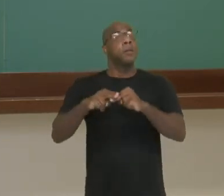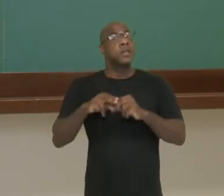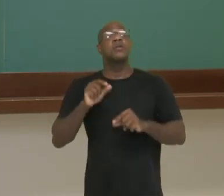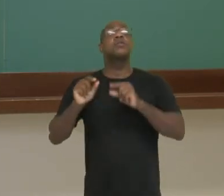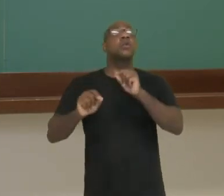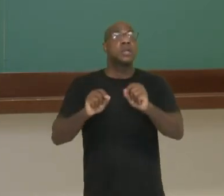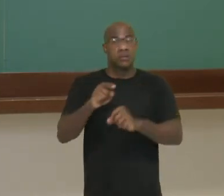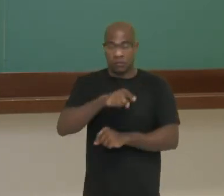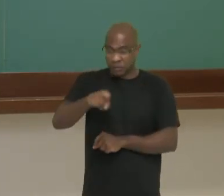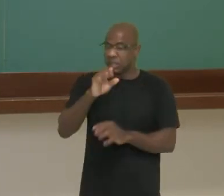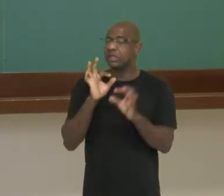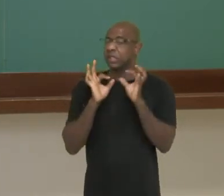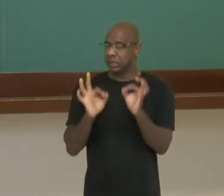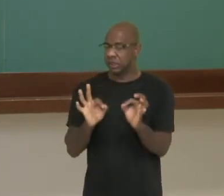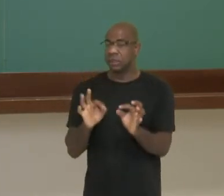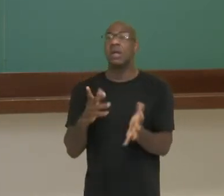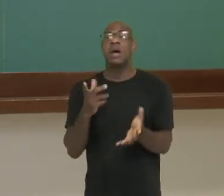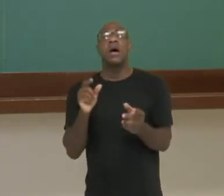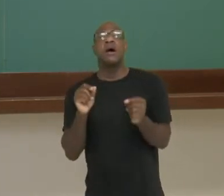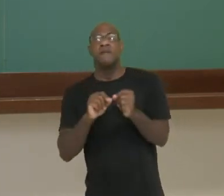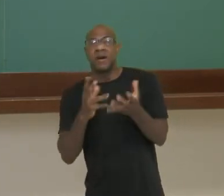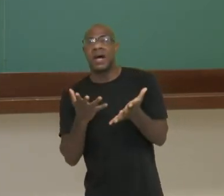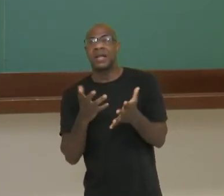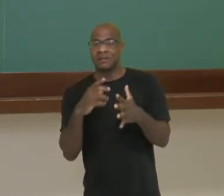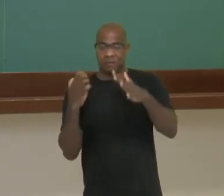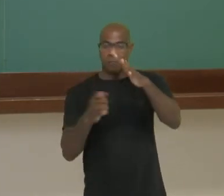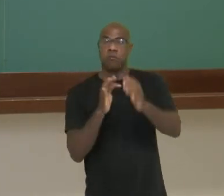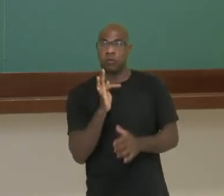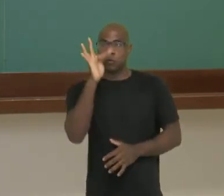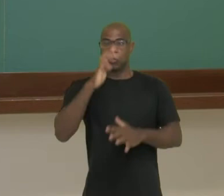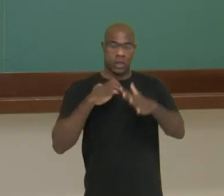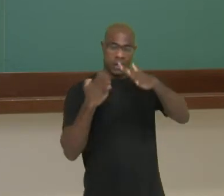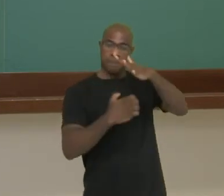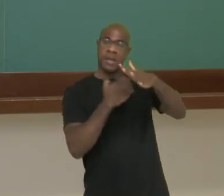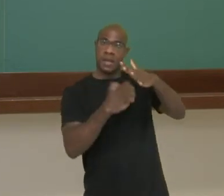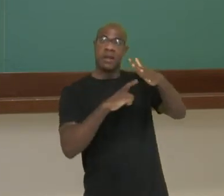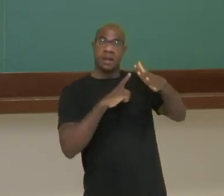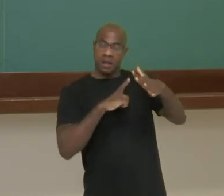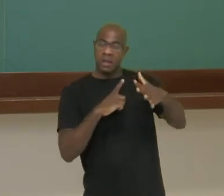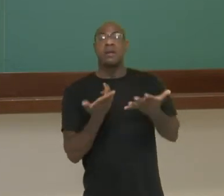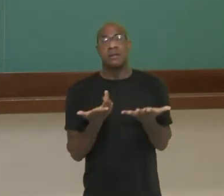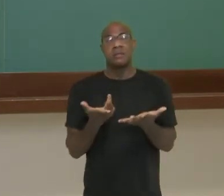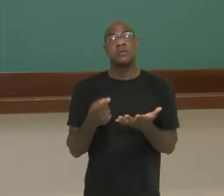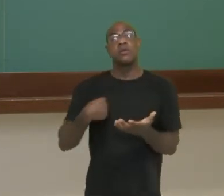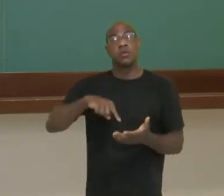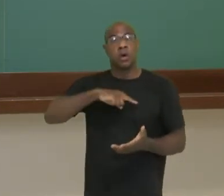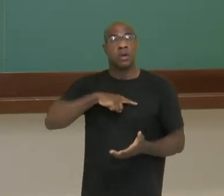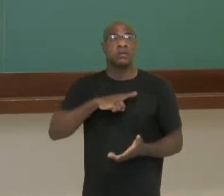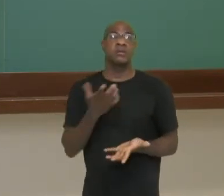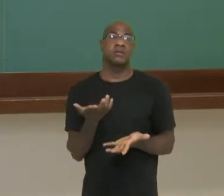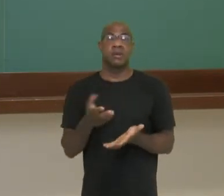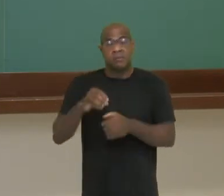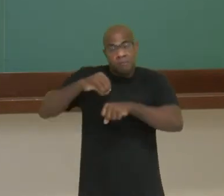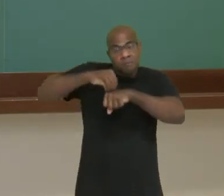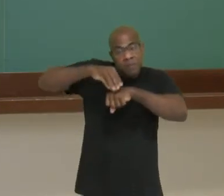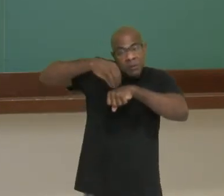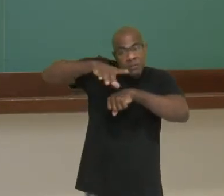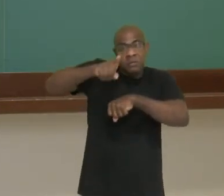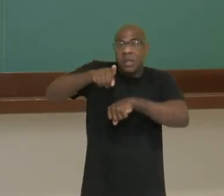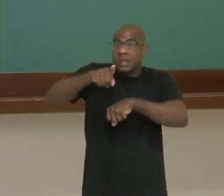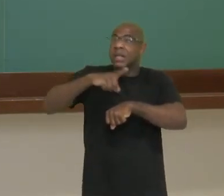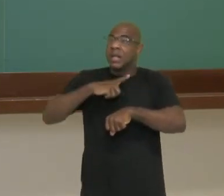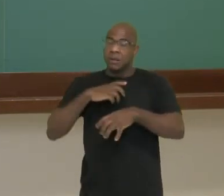certeza que muitos de vocês serão empreendedores, então, consequentemente, nós estamos dando já dicas para você já